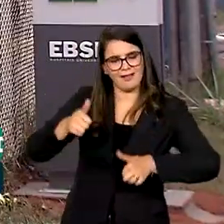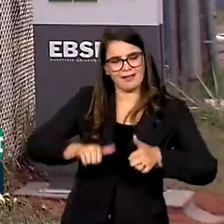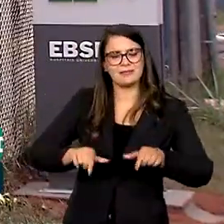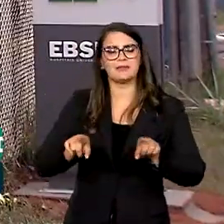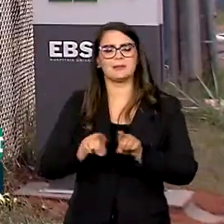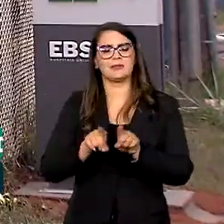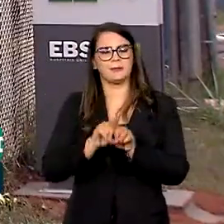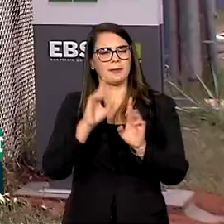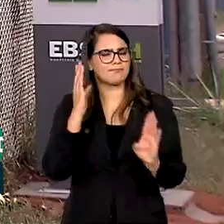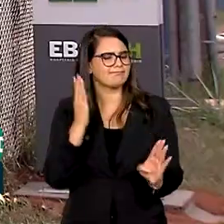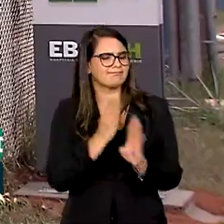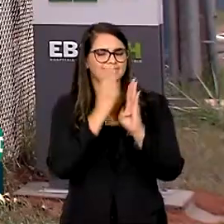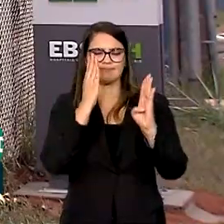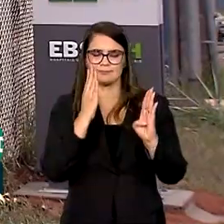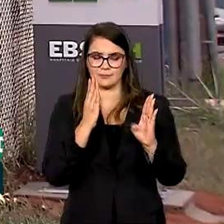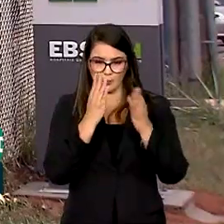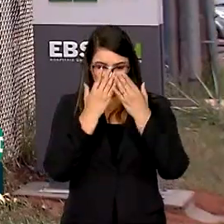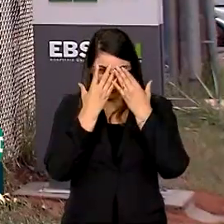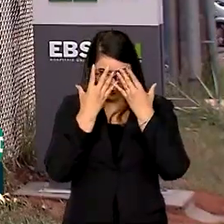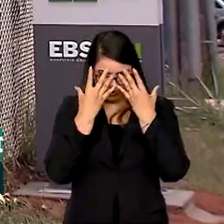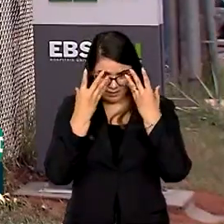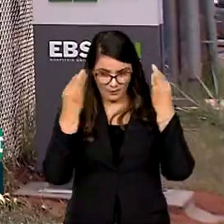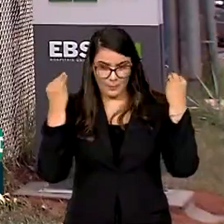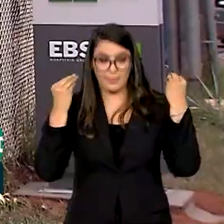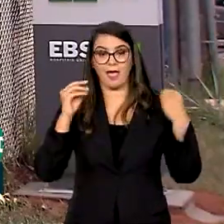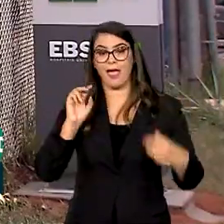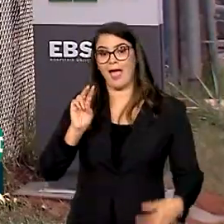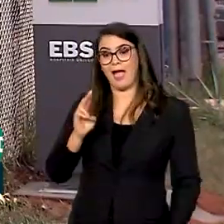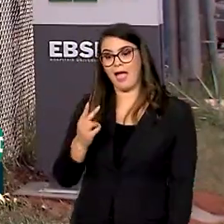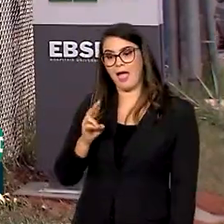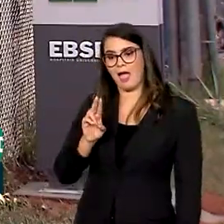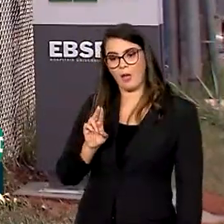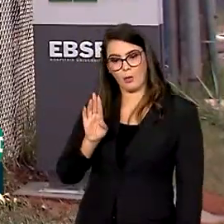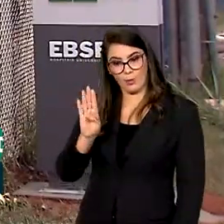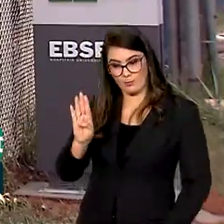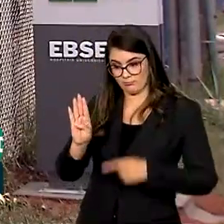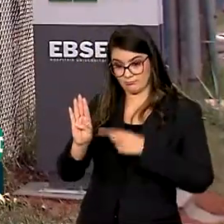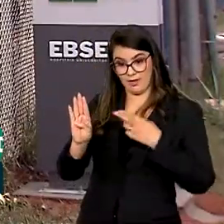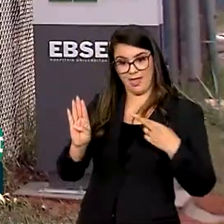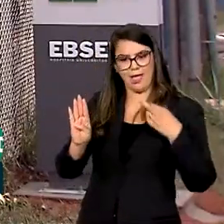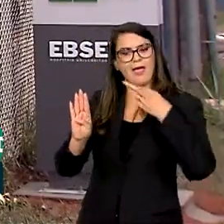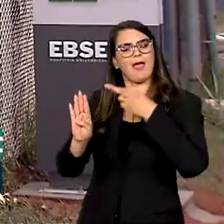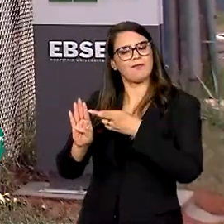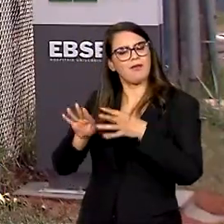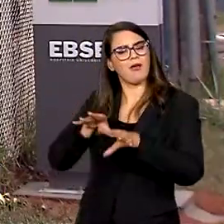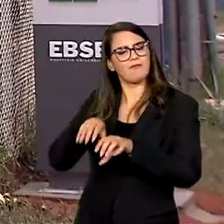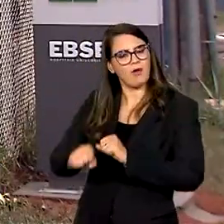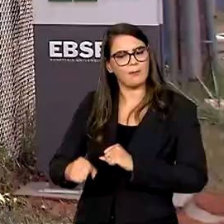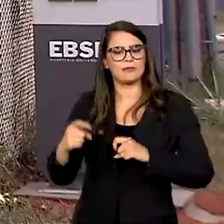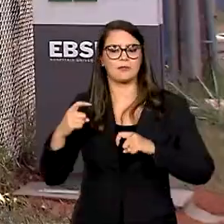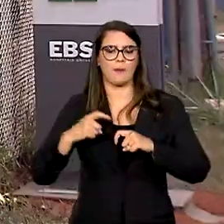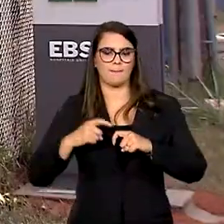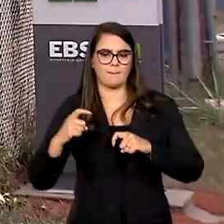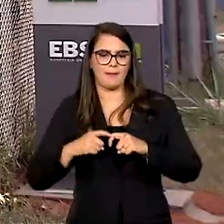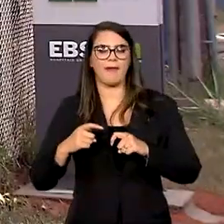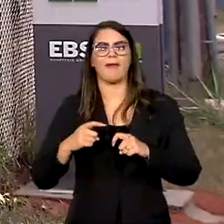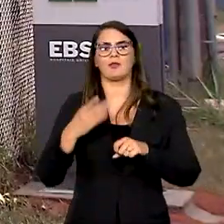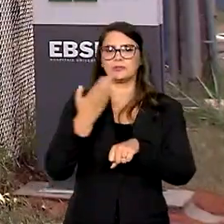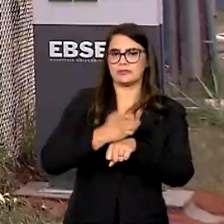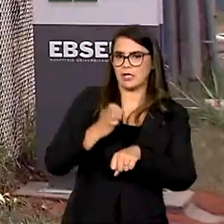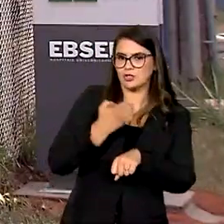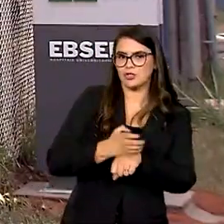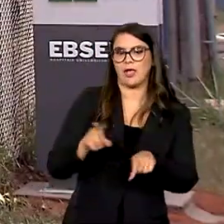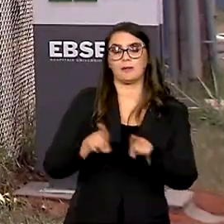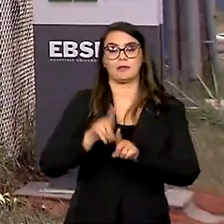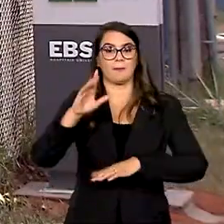e diagnósticos de Alzheimer, o HUB é também referência na formação de médicos, residentes